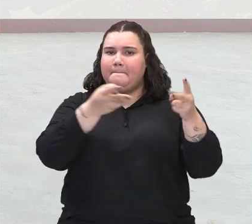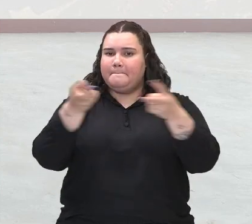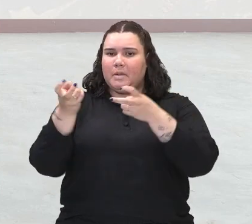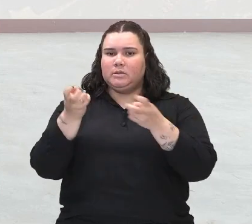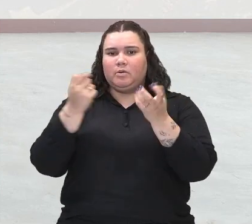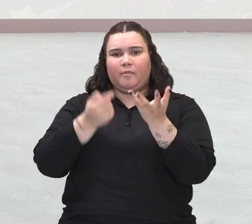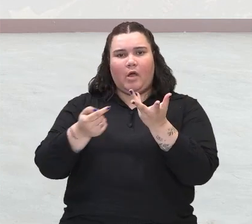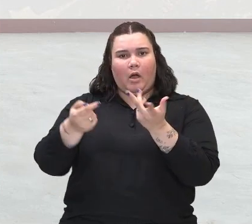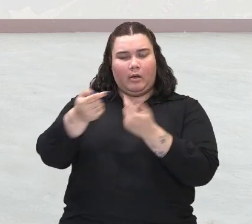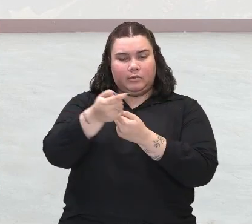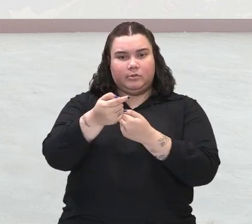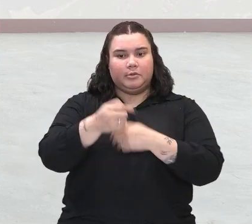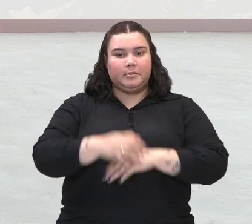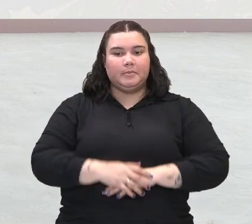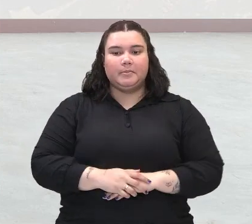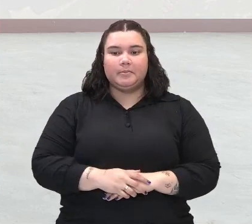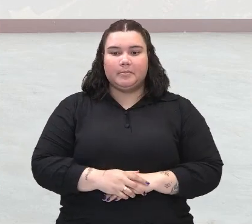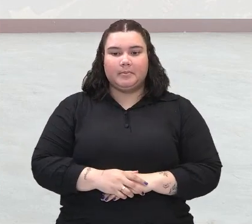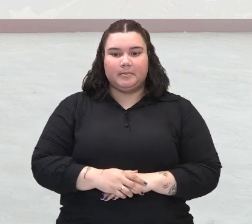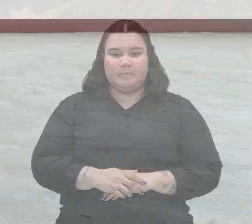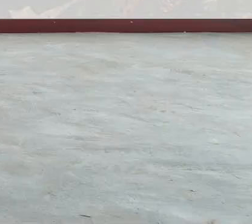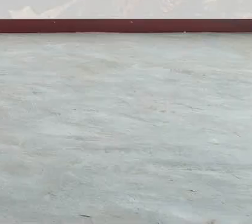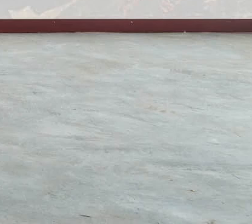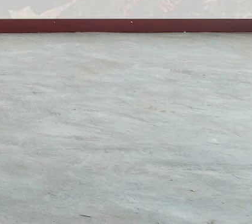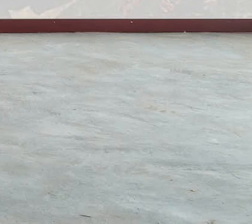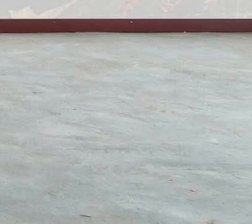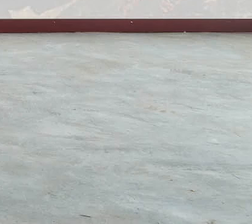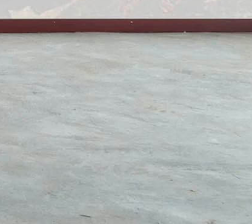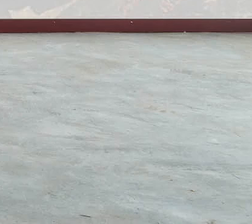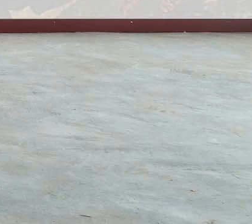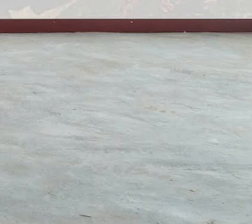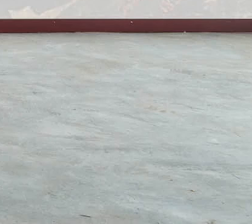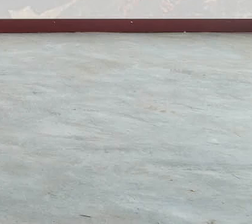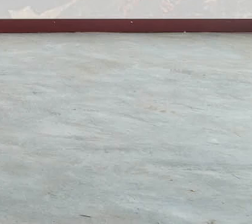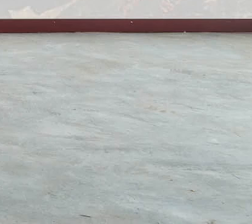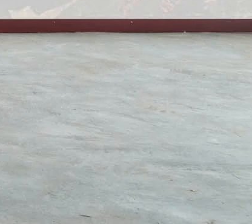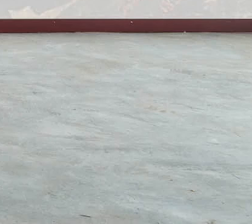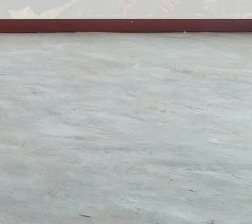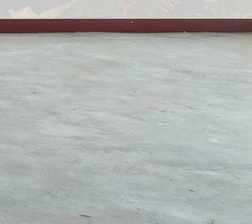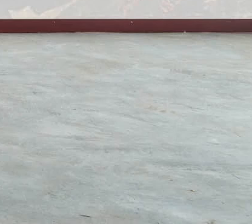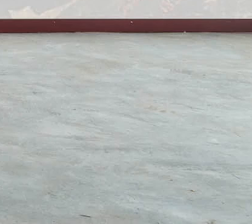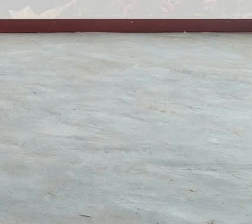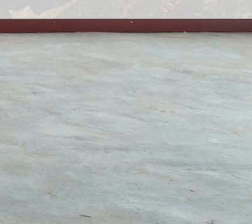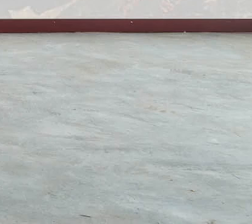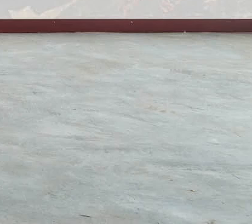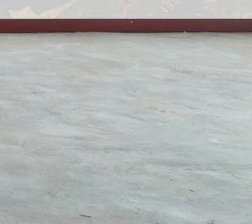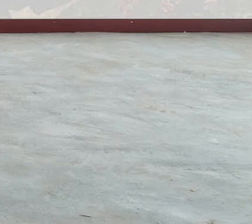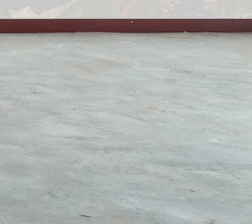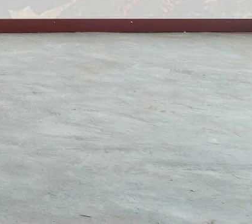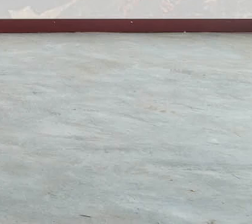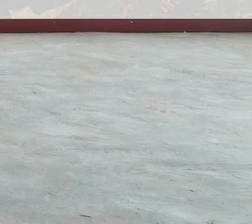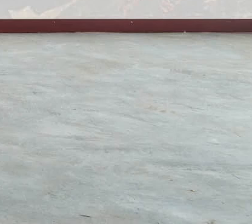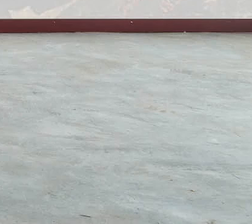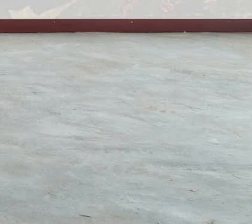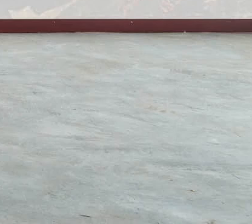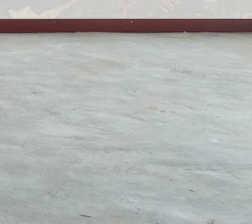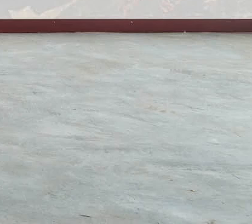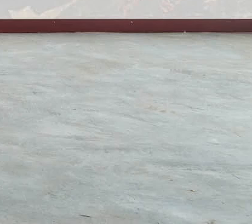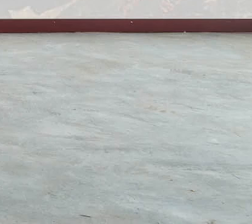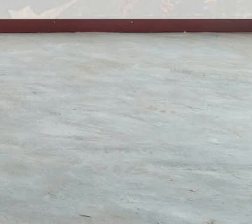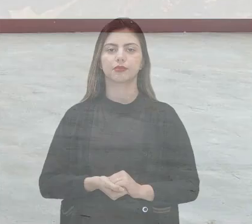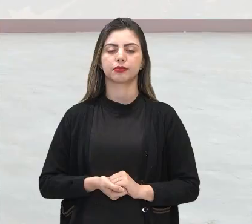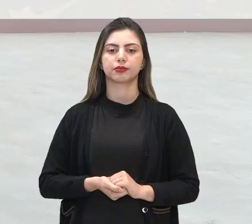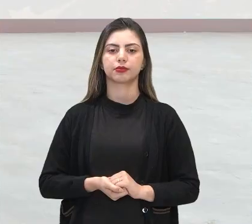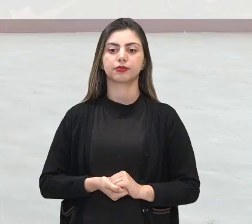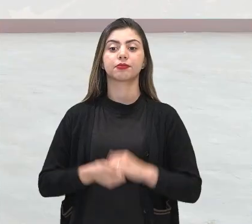observando essa obra a liberdade guiando o povo fazendo uma tradução para o português né a